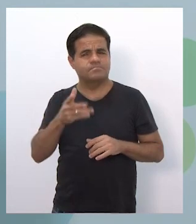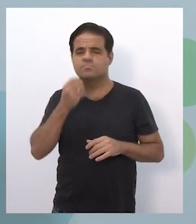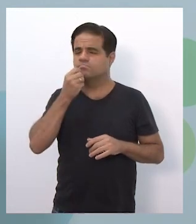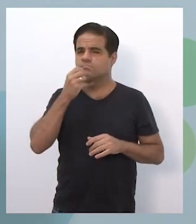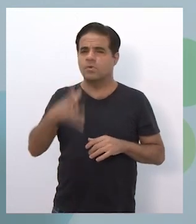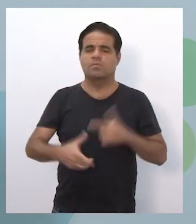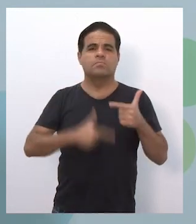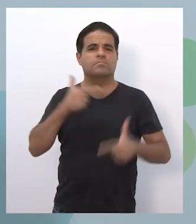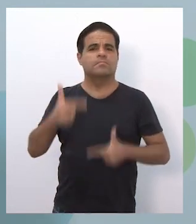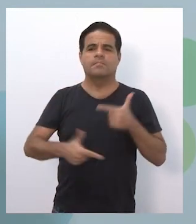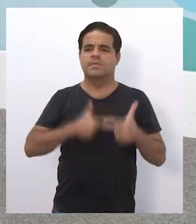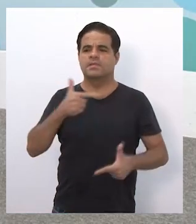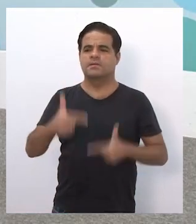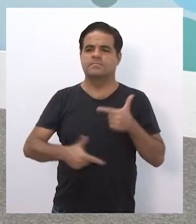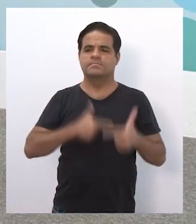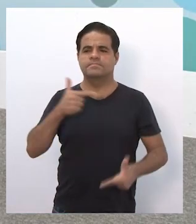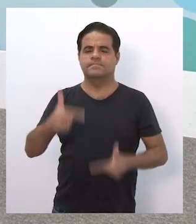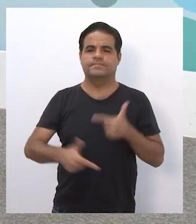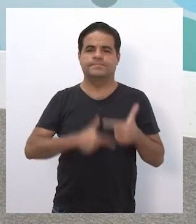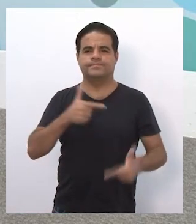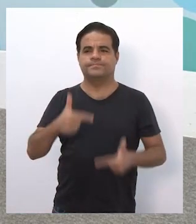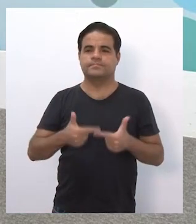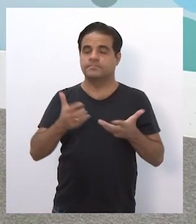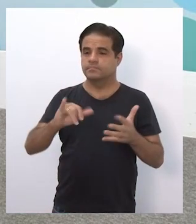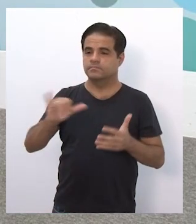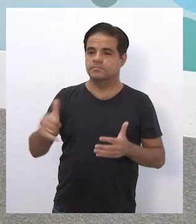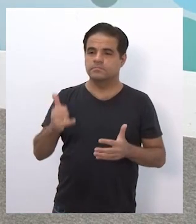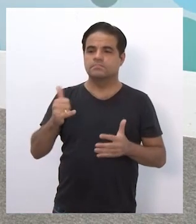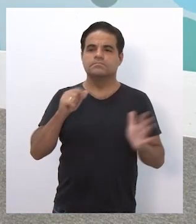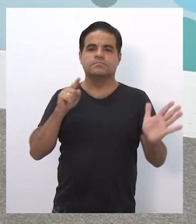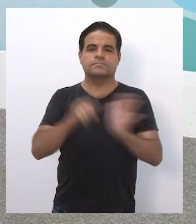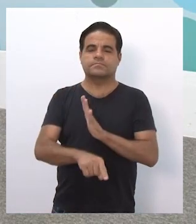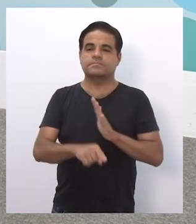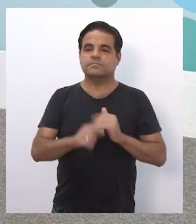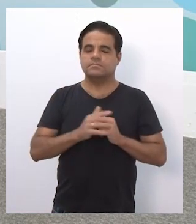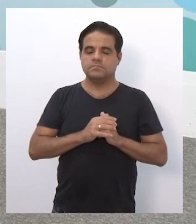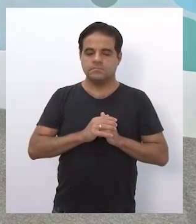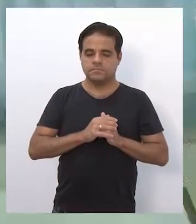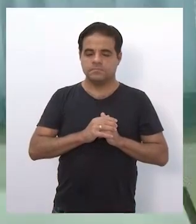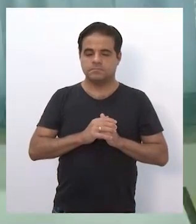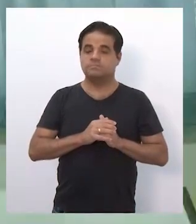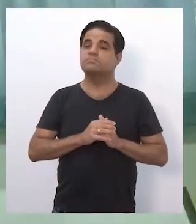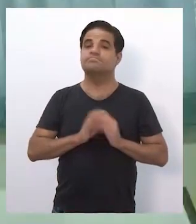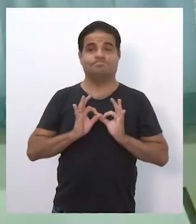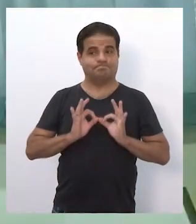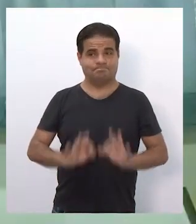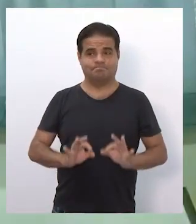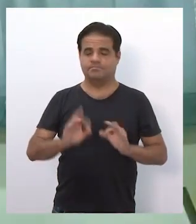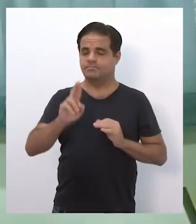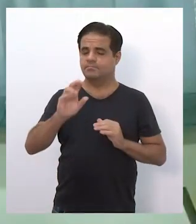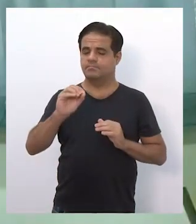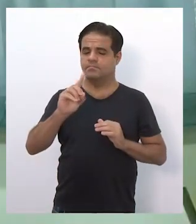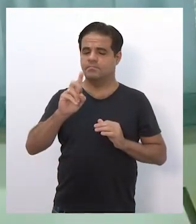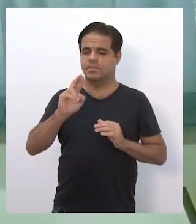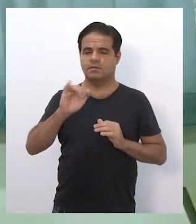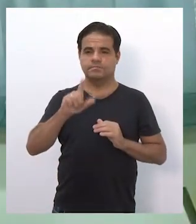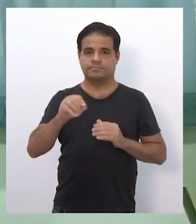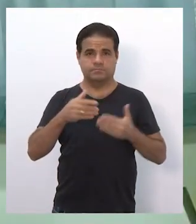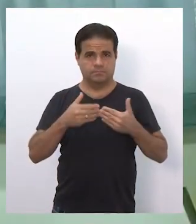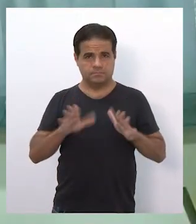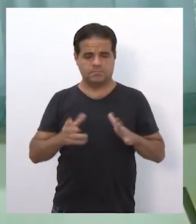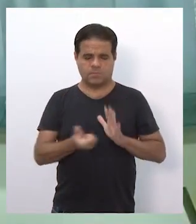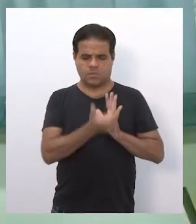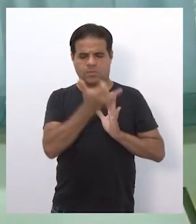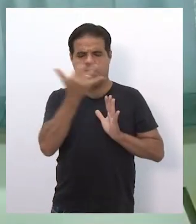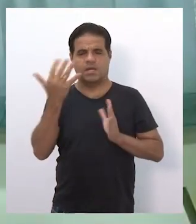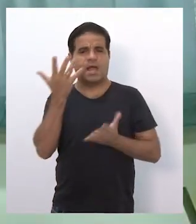trabalhar. Quer complementar, Rodrigo? Não, de fato, é isso mesmo. Quando você abre uma grande